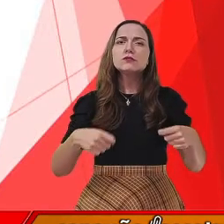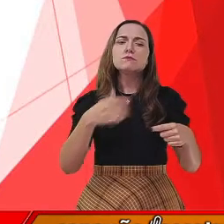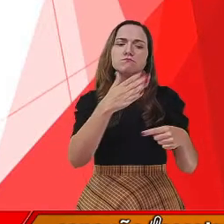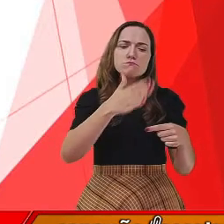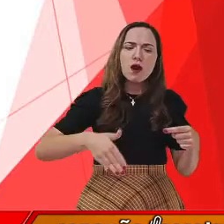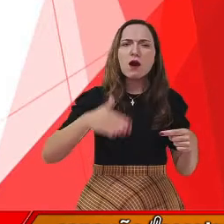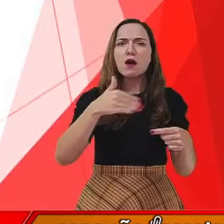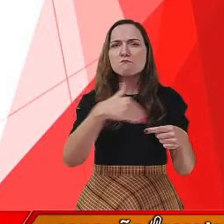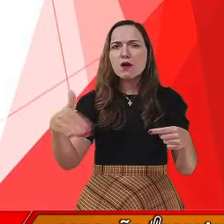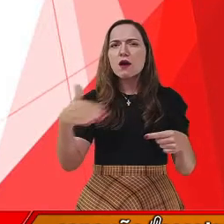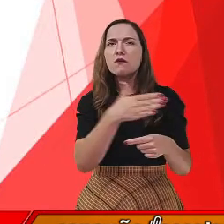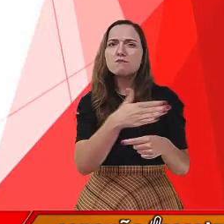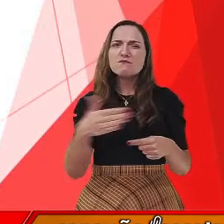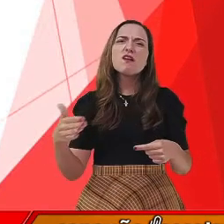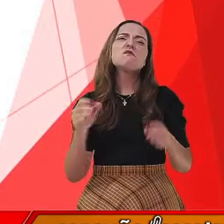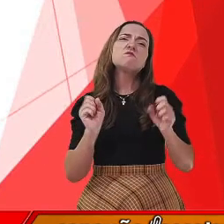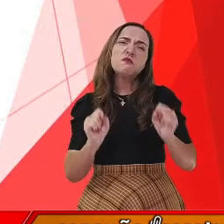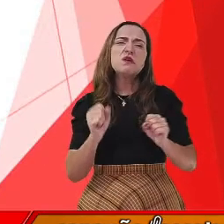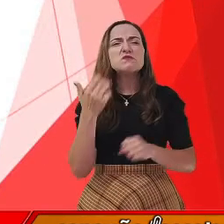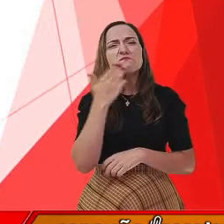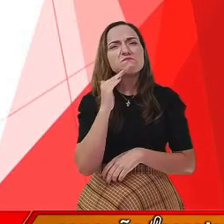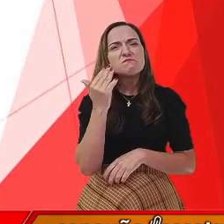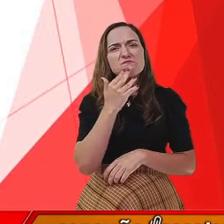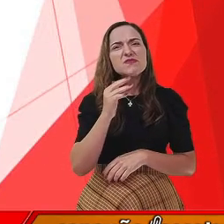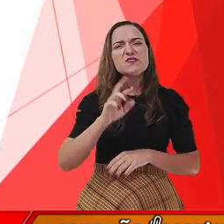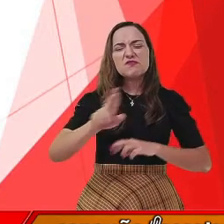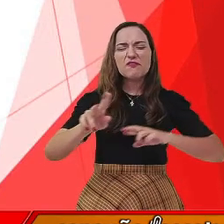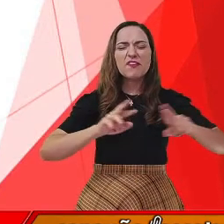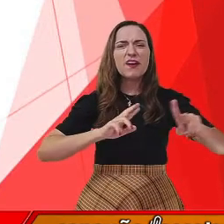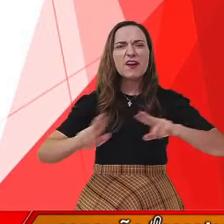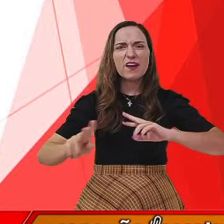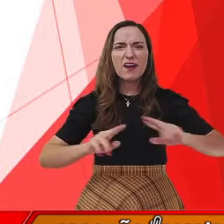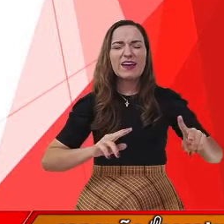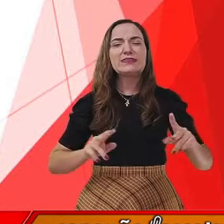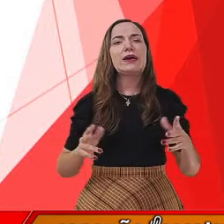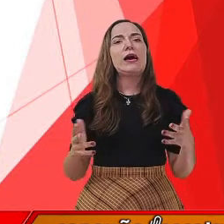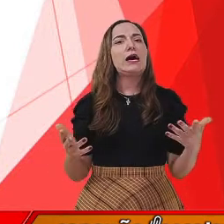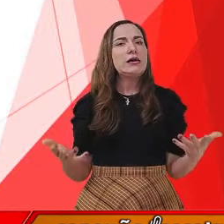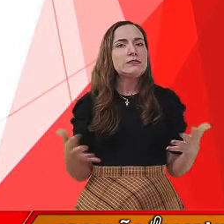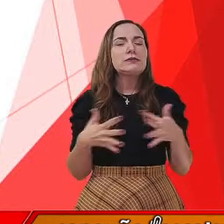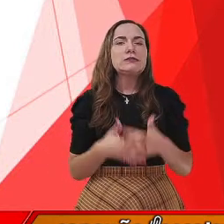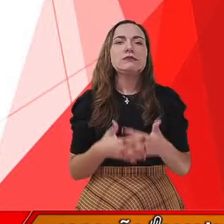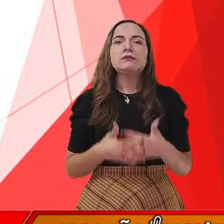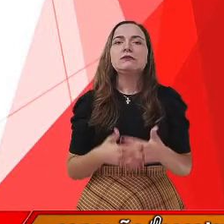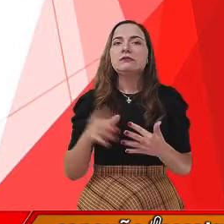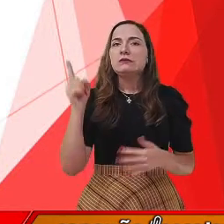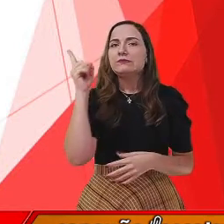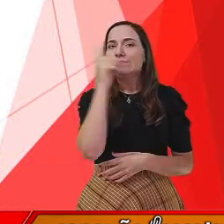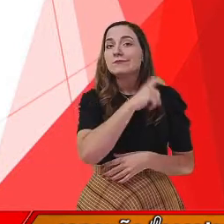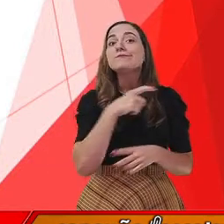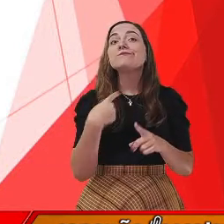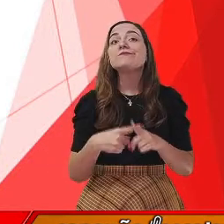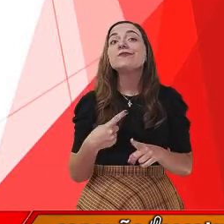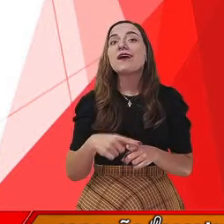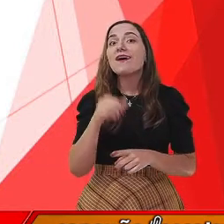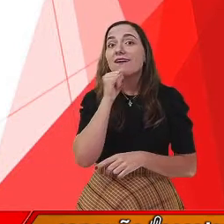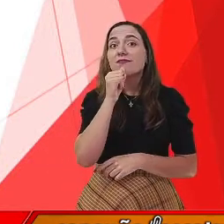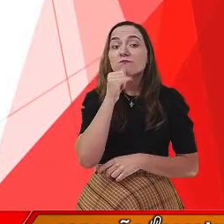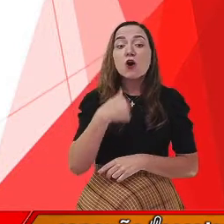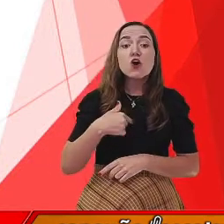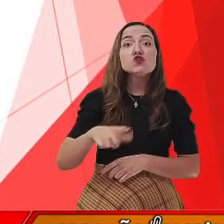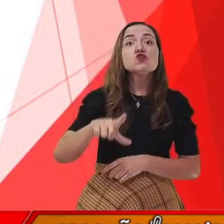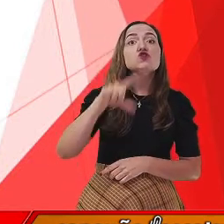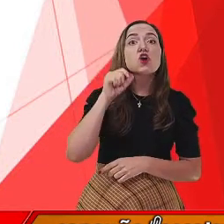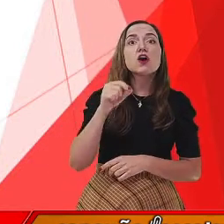que não são do mesmo tamanho. Logo, isso daria uma grande confusão, pois quem ficaria com a